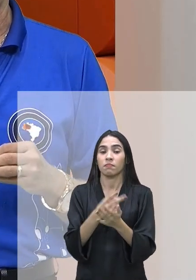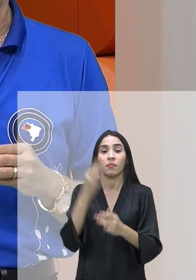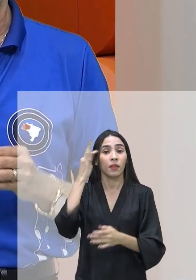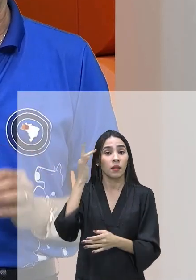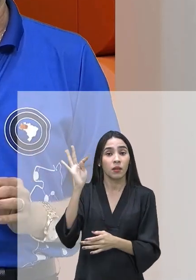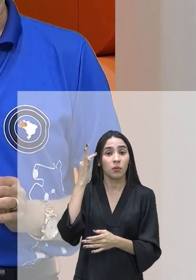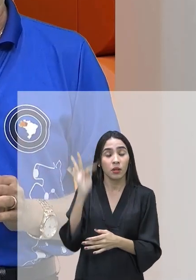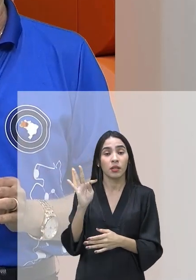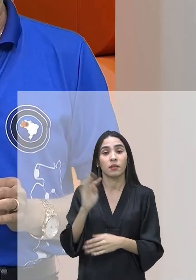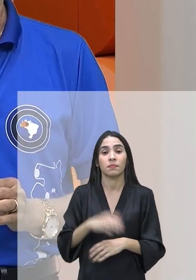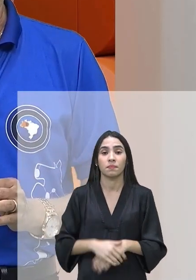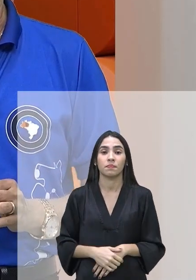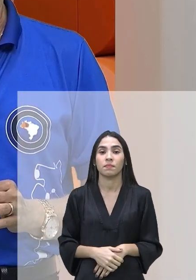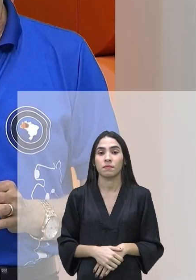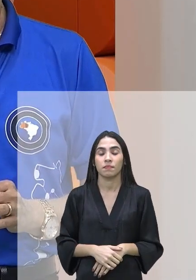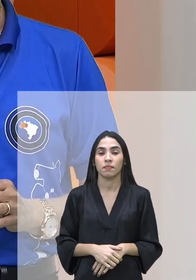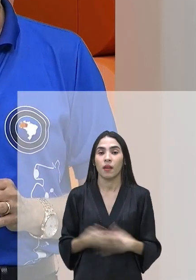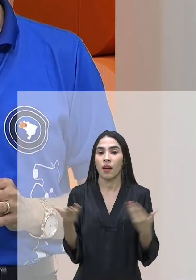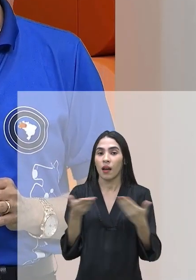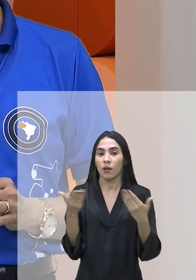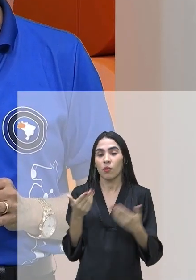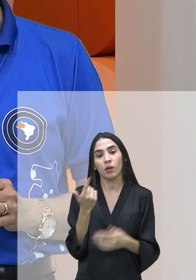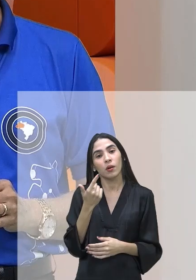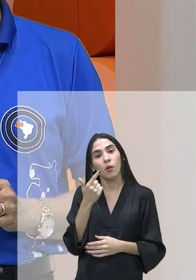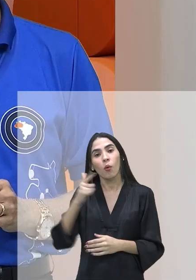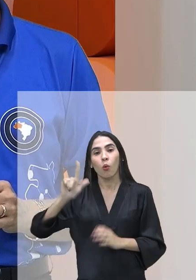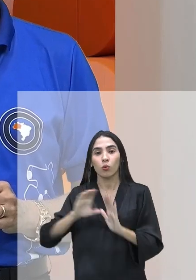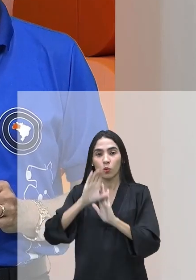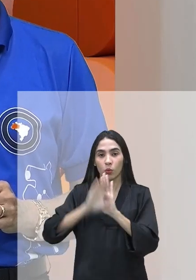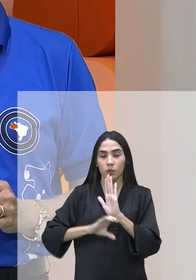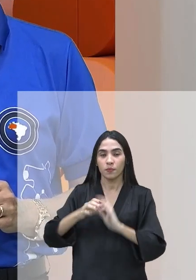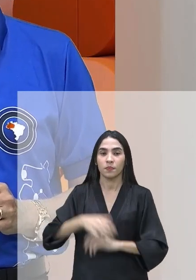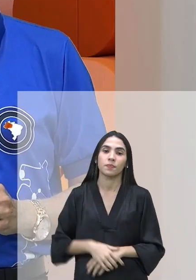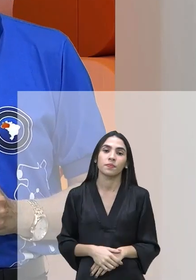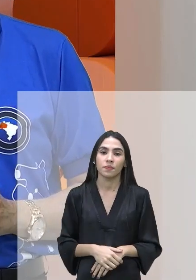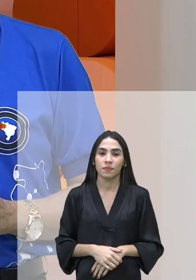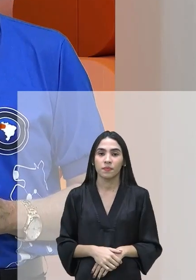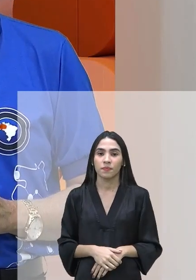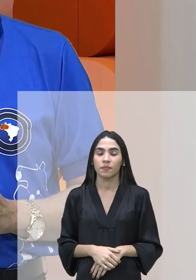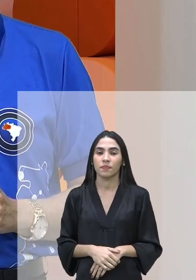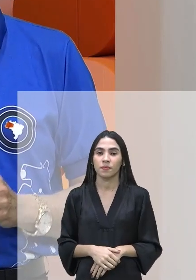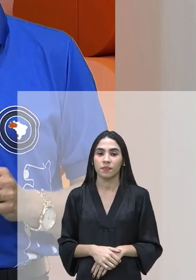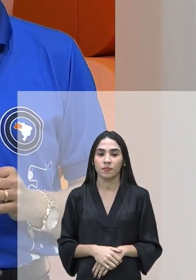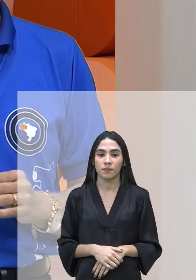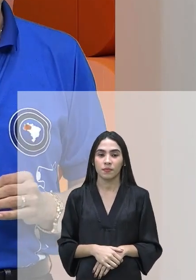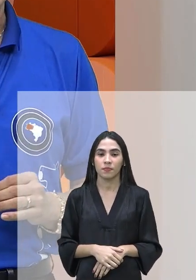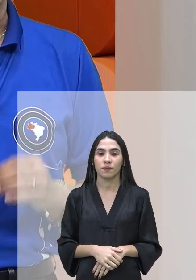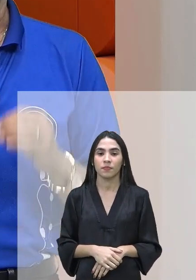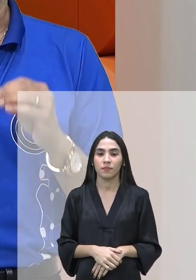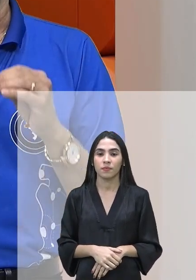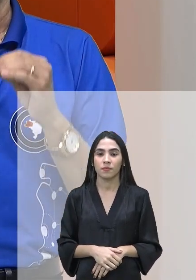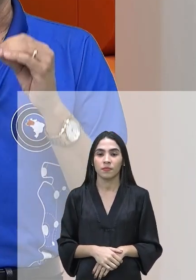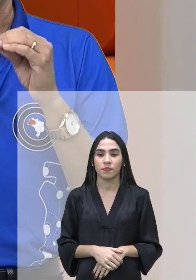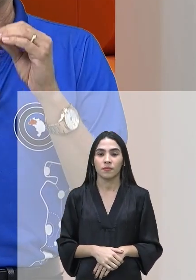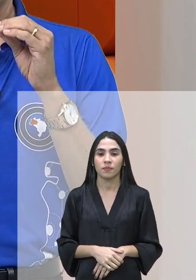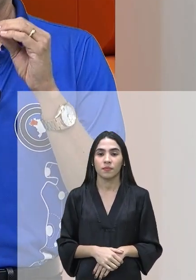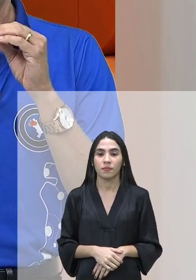de Pierre Bourdieu, vendo outro conceito, exatamente na sequência, que é